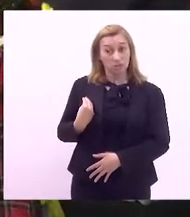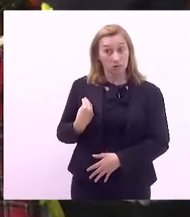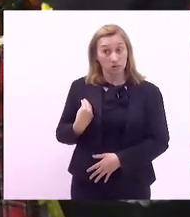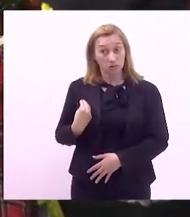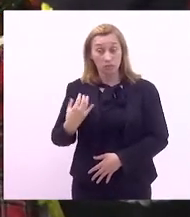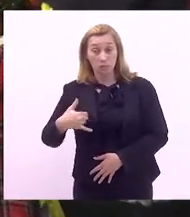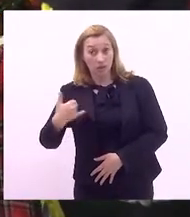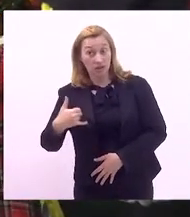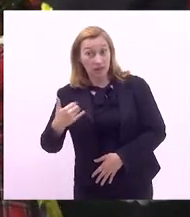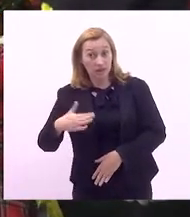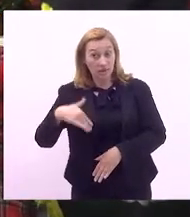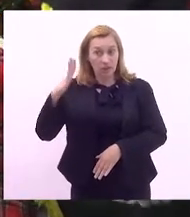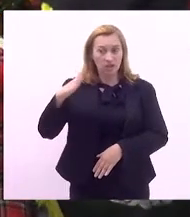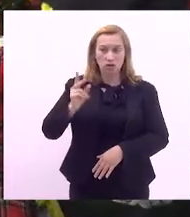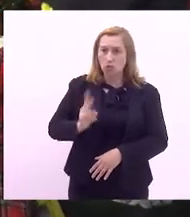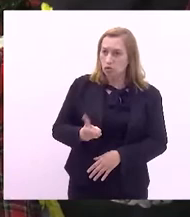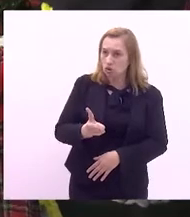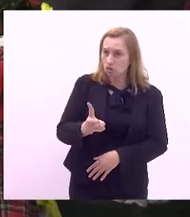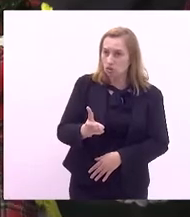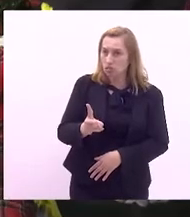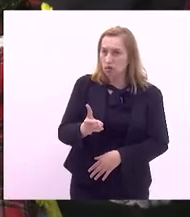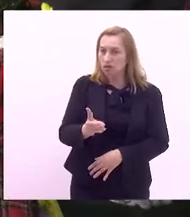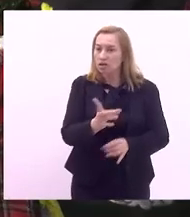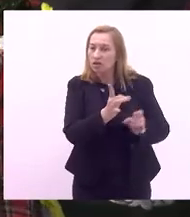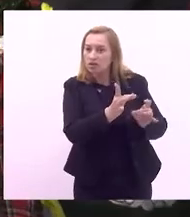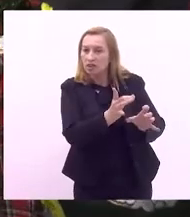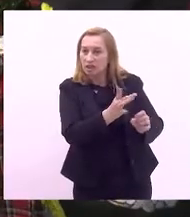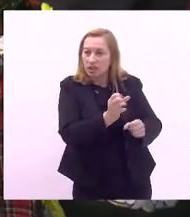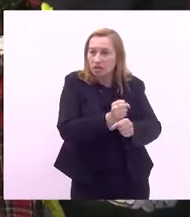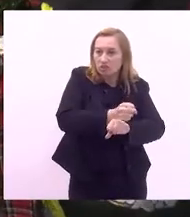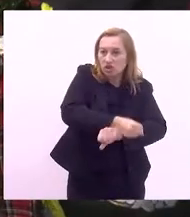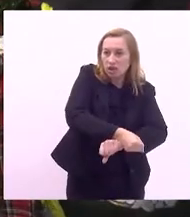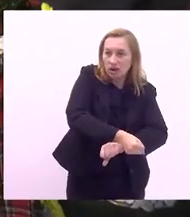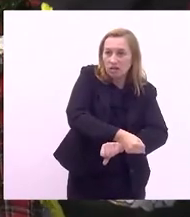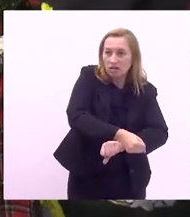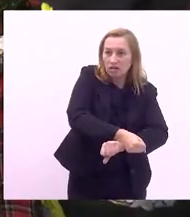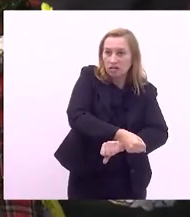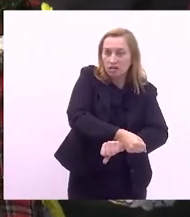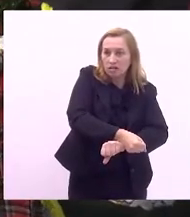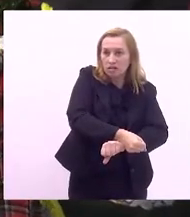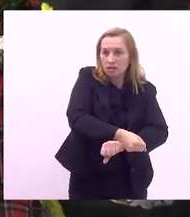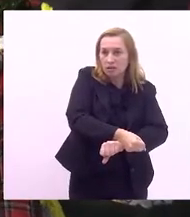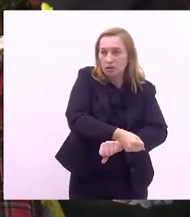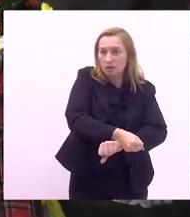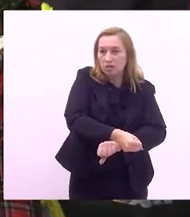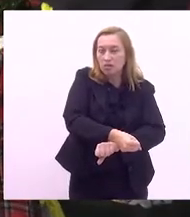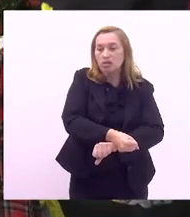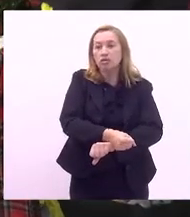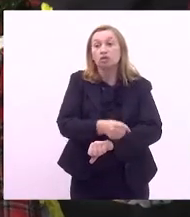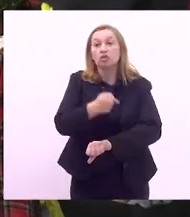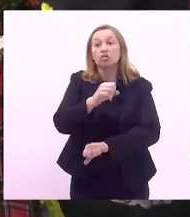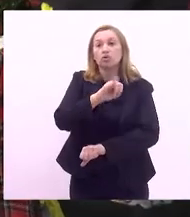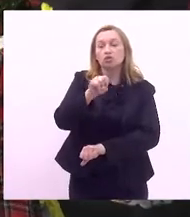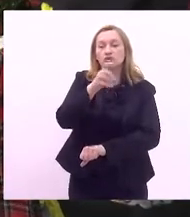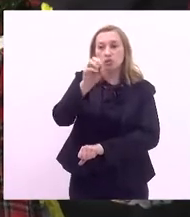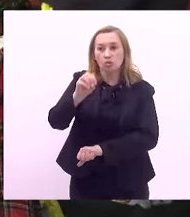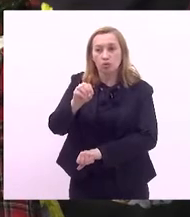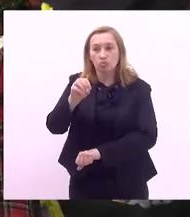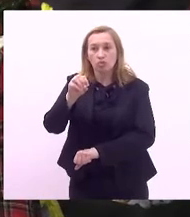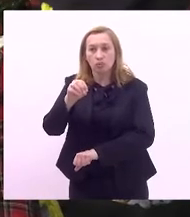da maioridade continuou sendo Mercador de escravos por um vaso de plástico que John Newton